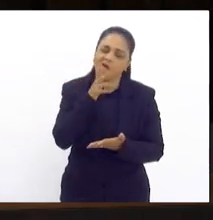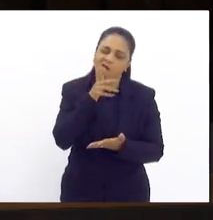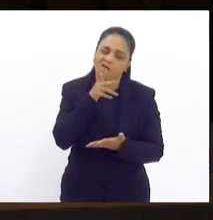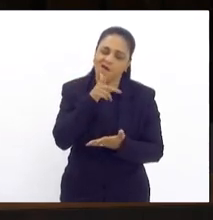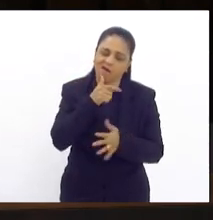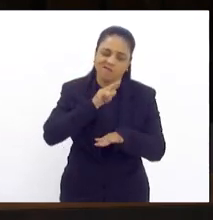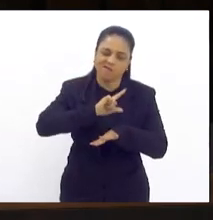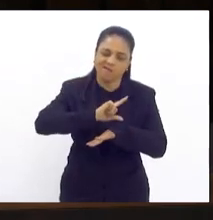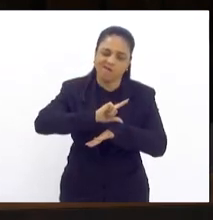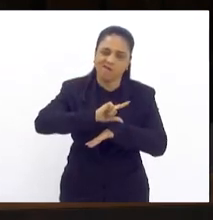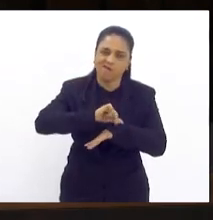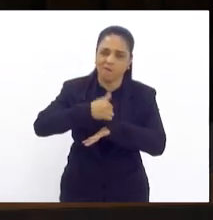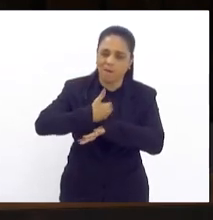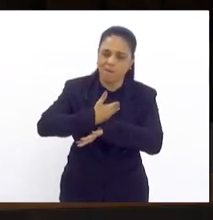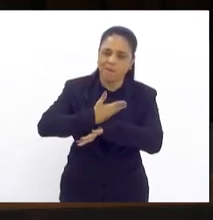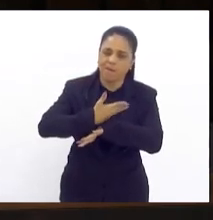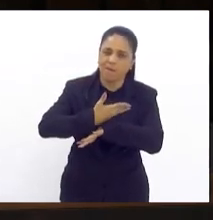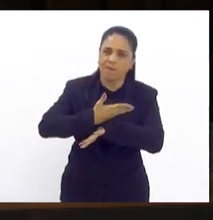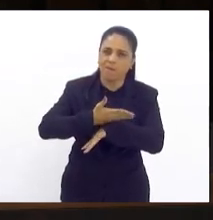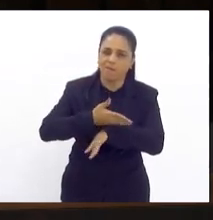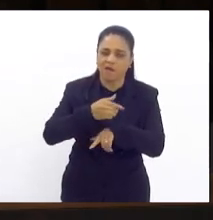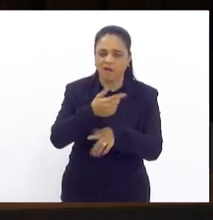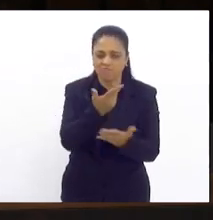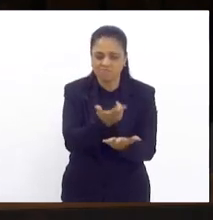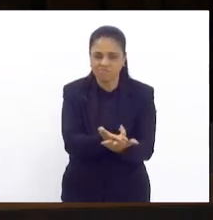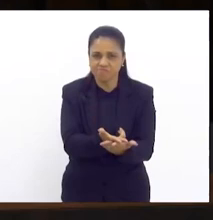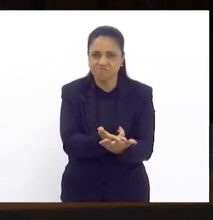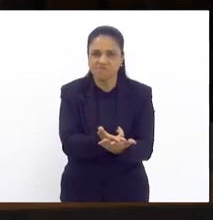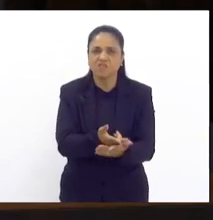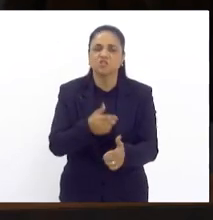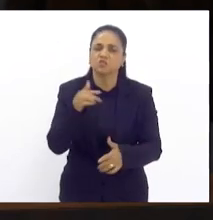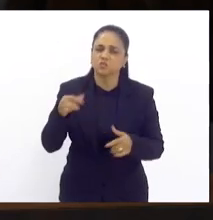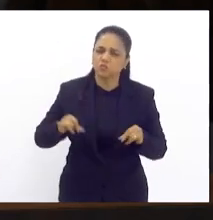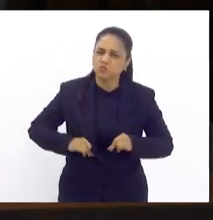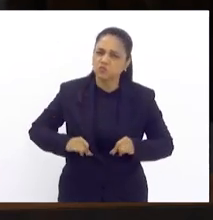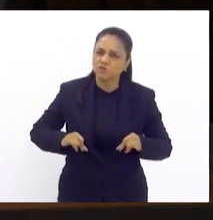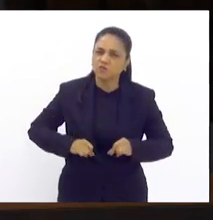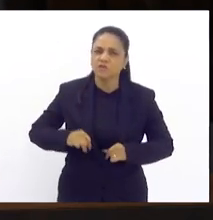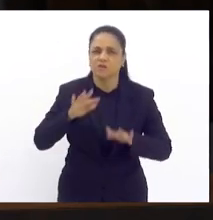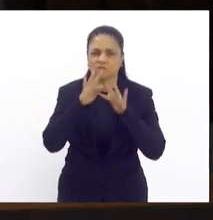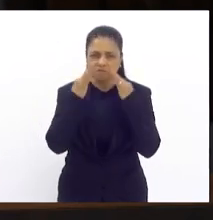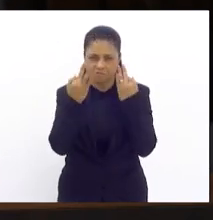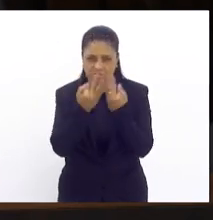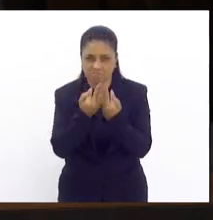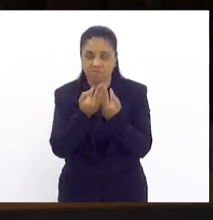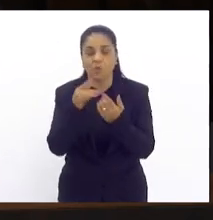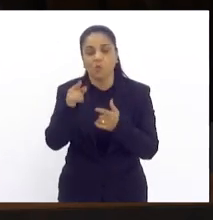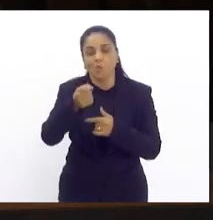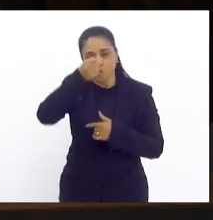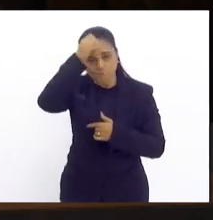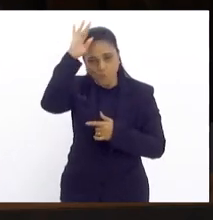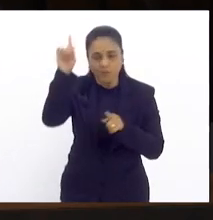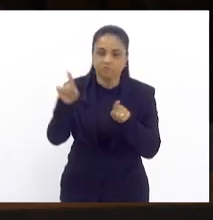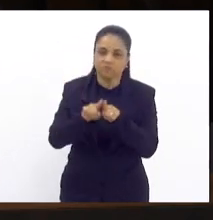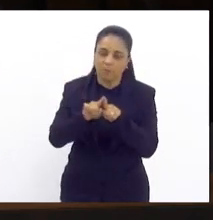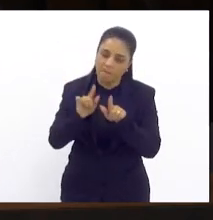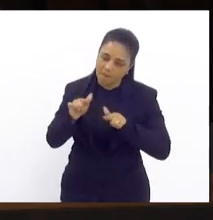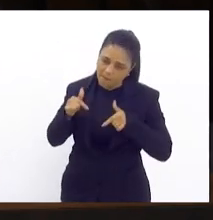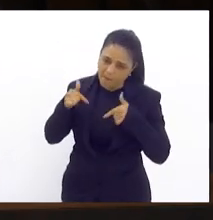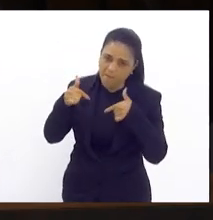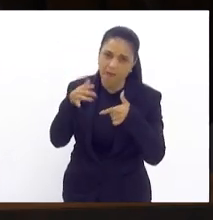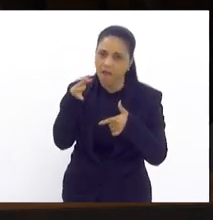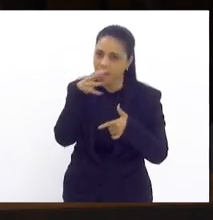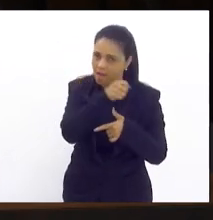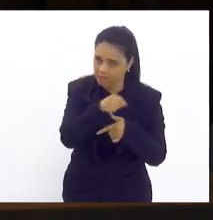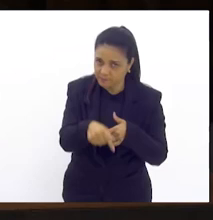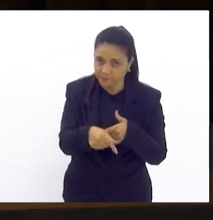vezes, sofrendo ali, também foi um trabalho que foi absorvido pelo Corpo do Bombeiro. Mais na frente, já no governo